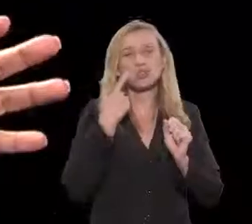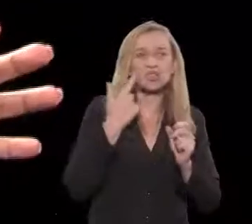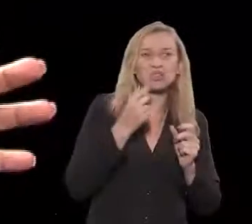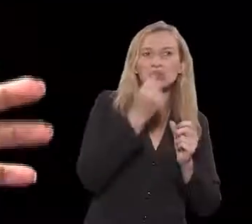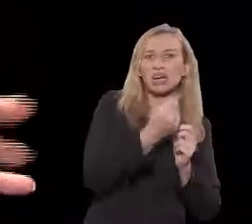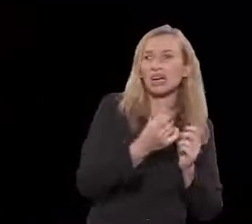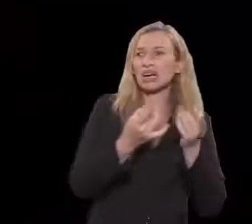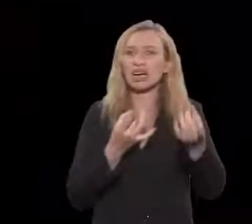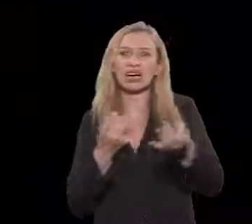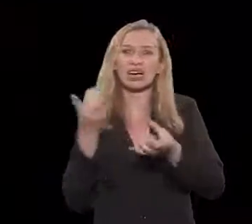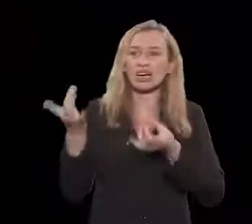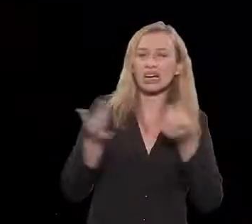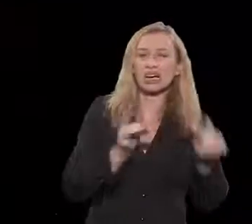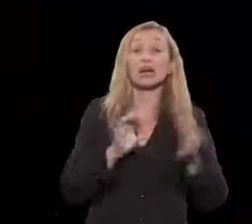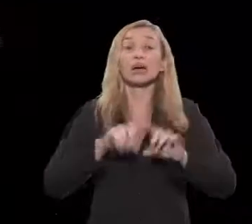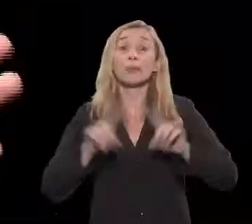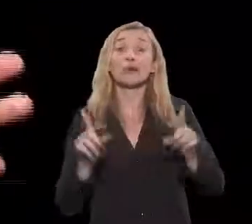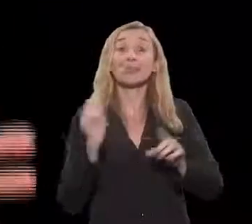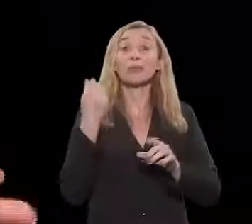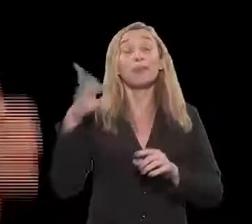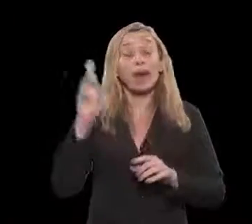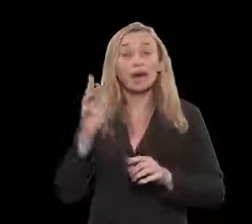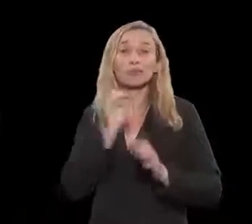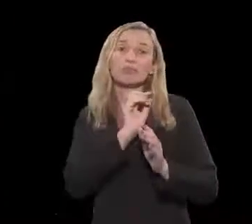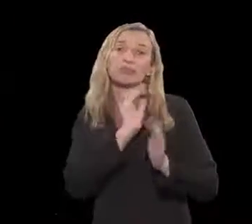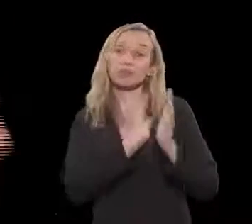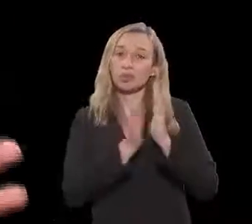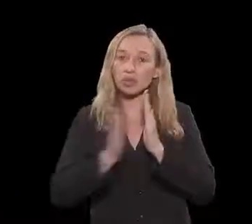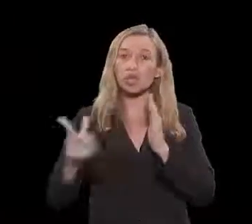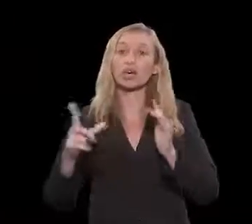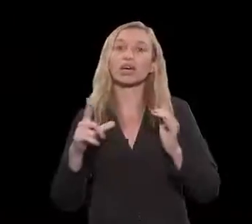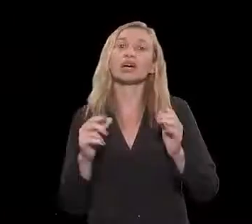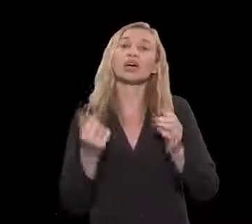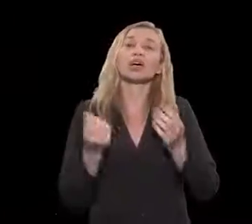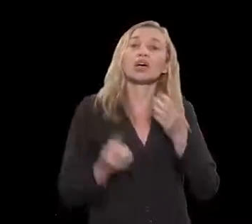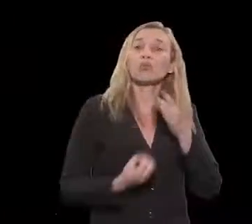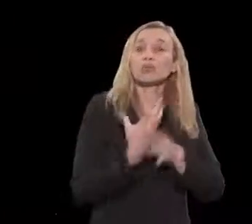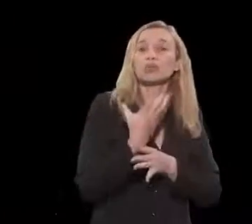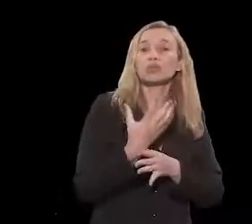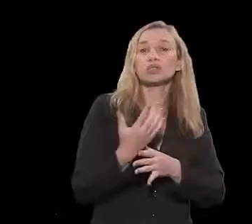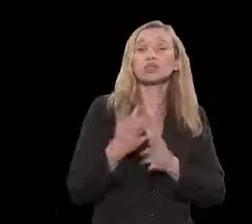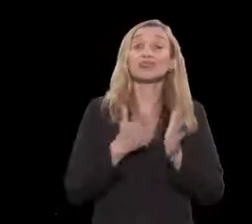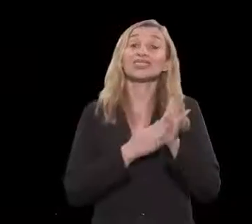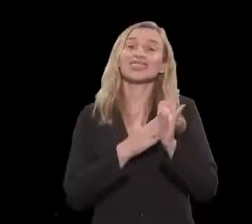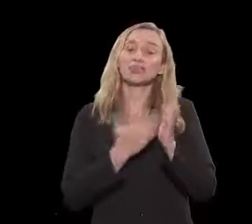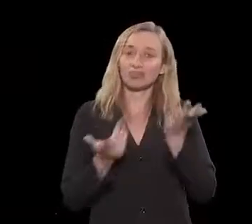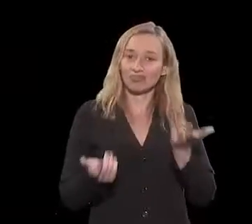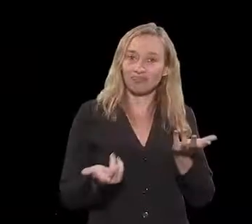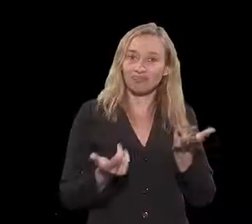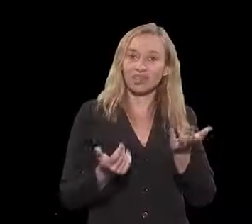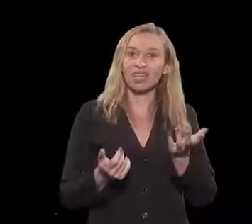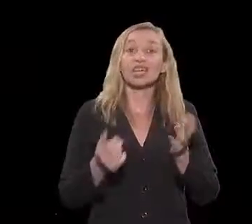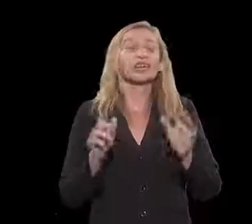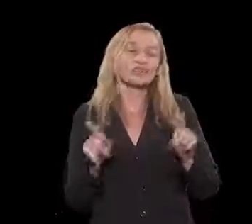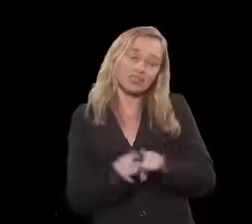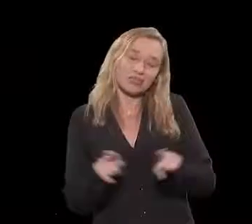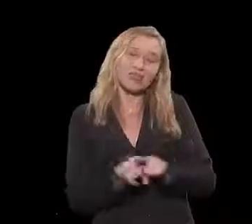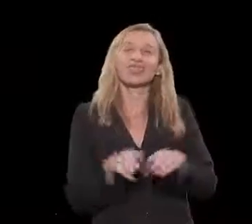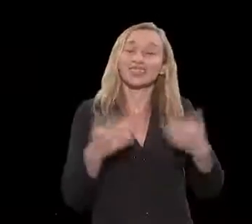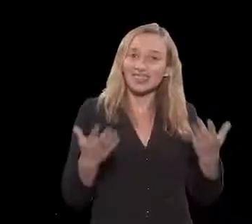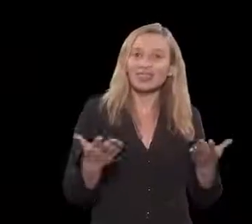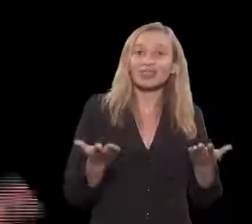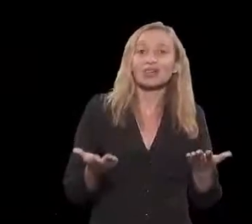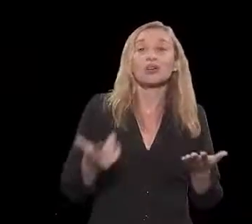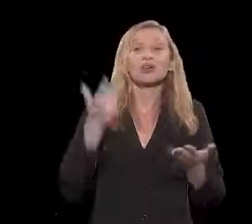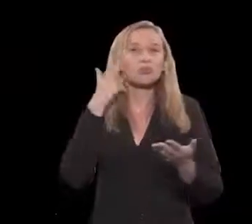ali, sabe? E a Barblioteca... A ideia da Barblioteca é uma produção literária sobre samba. E sobre, claro, né?